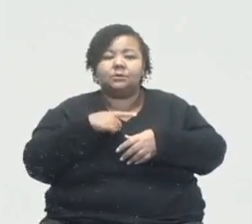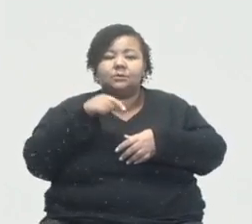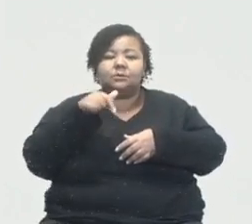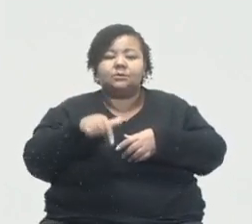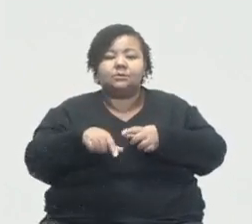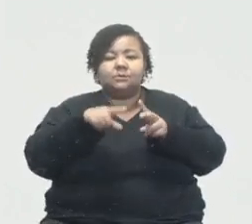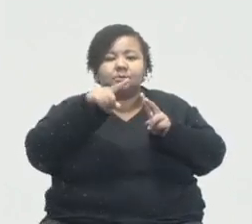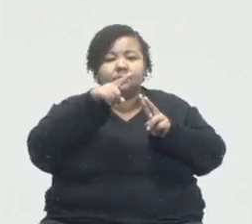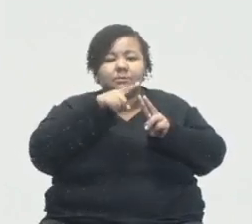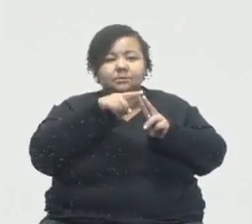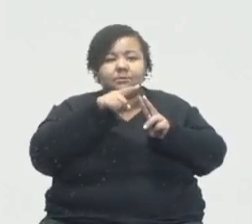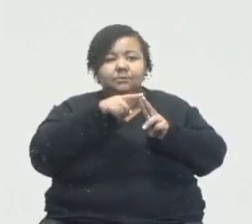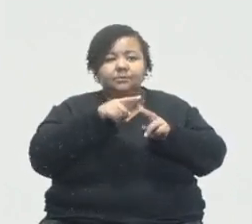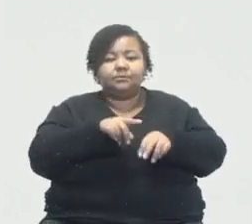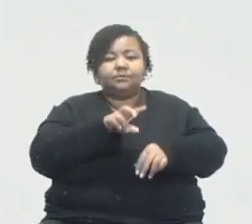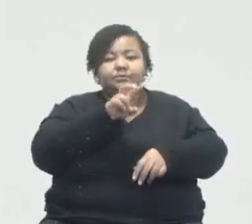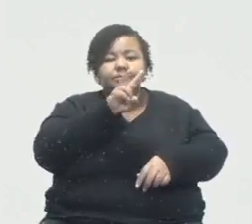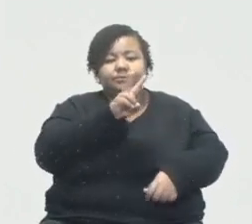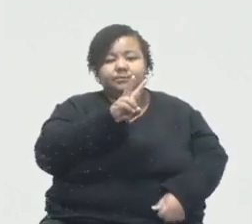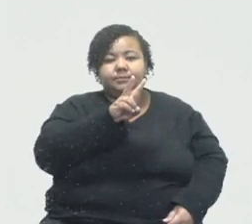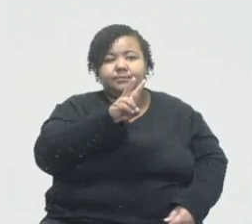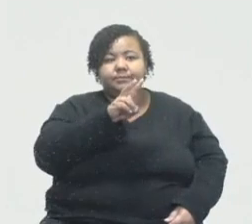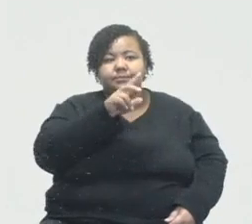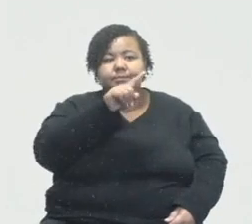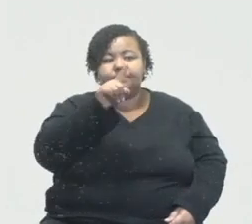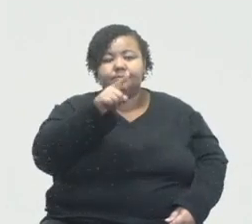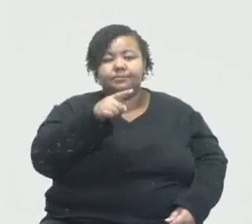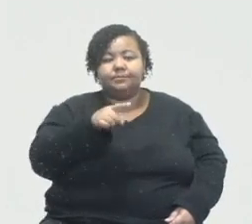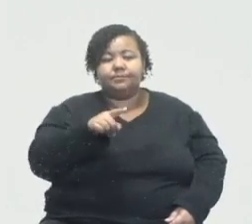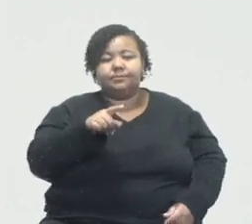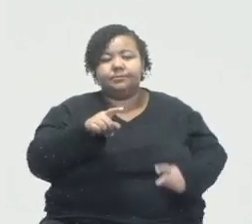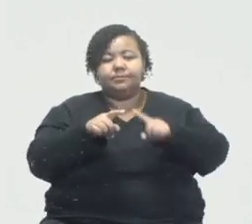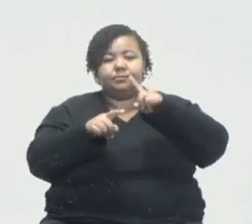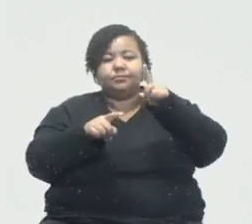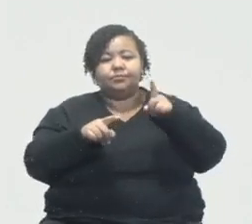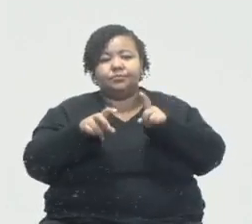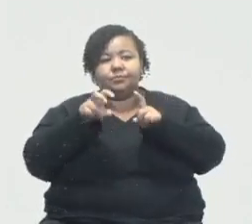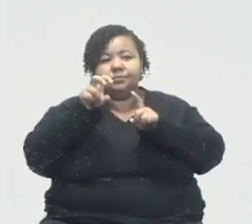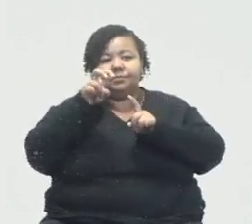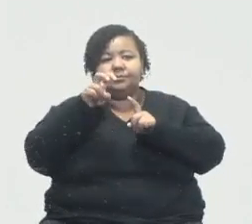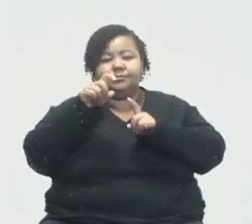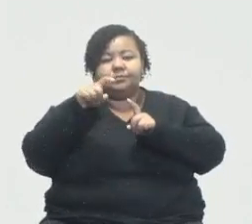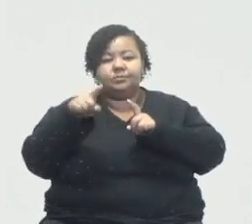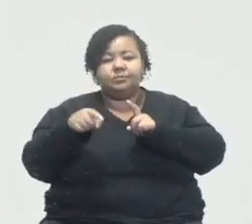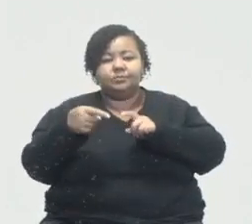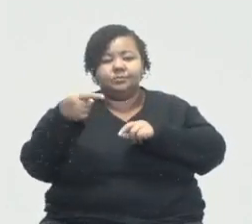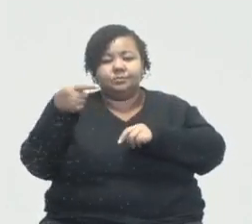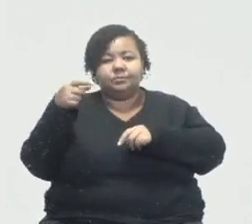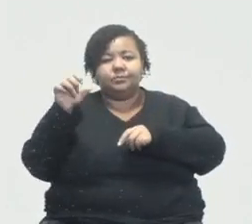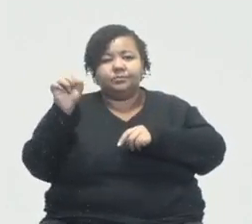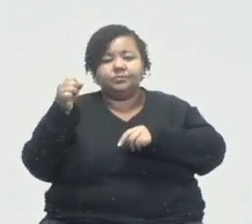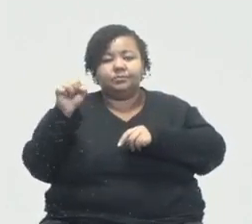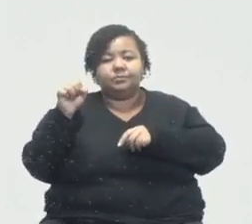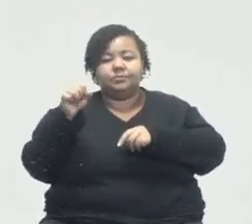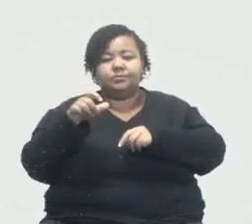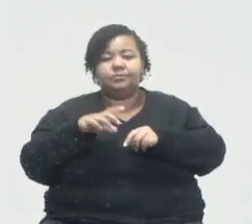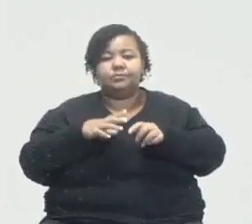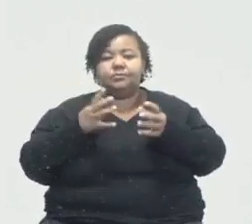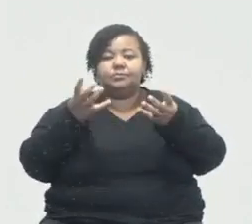vetor V, que é igual a 5, tem essas componentes, e eu